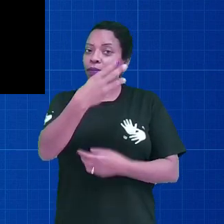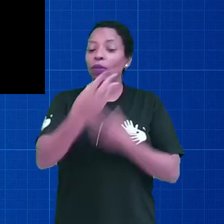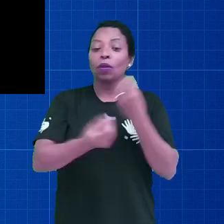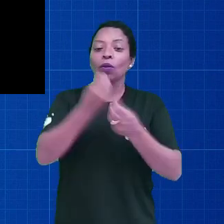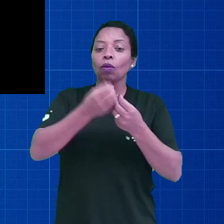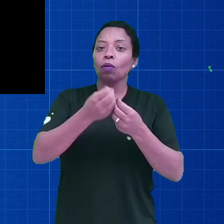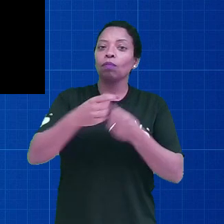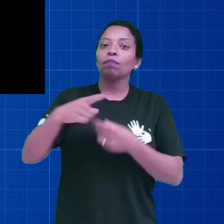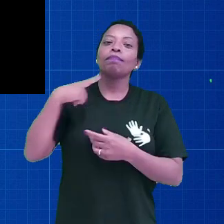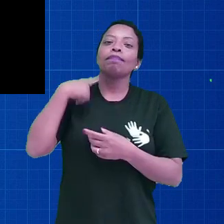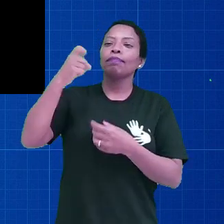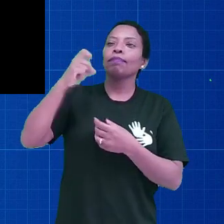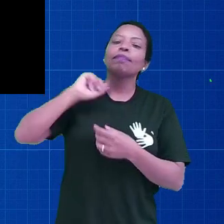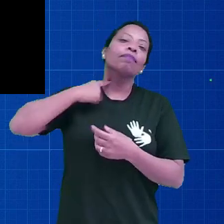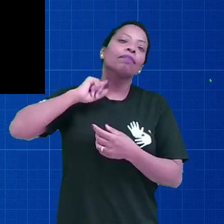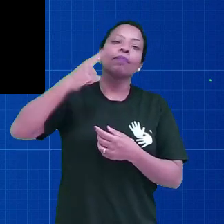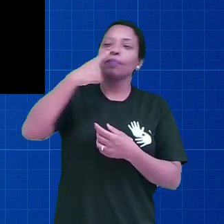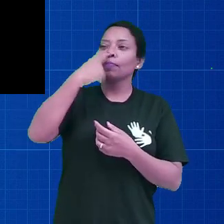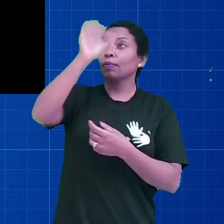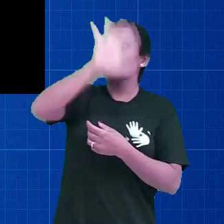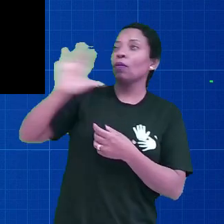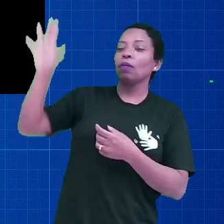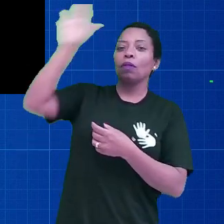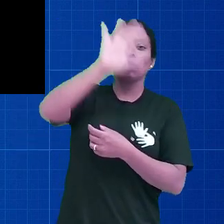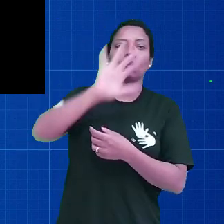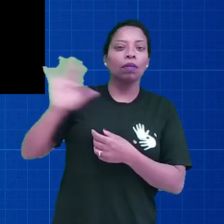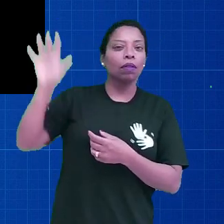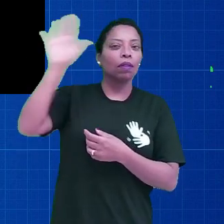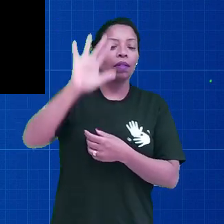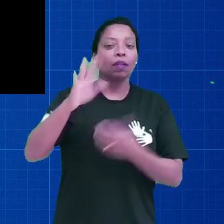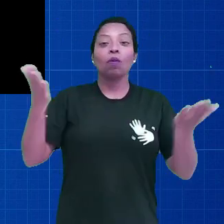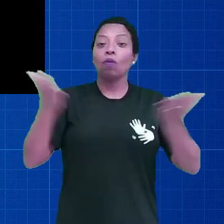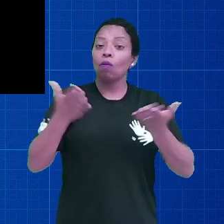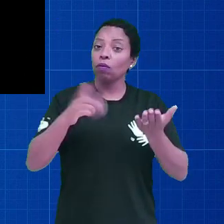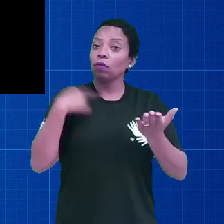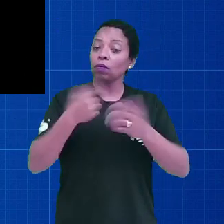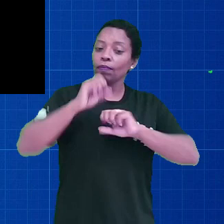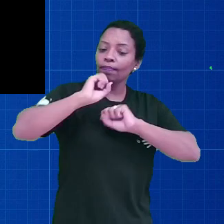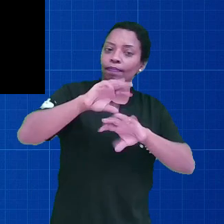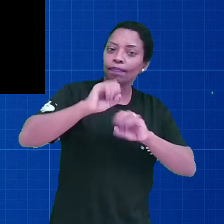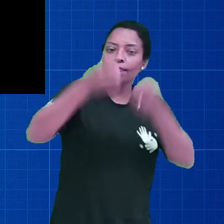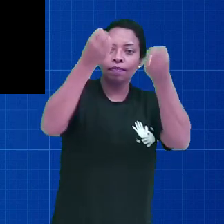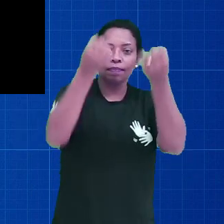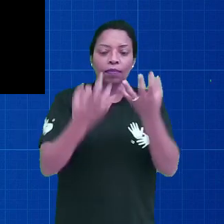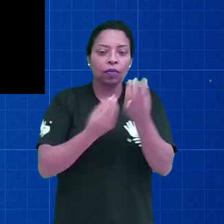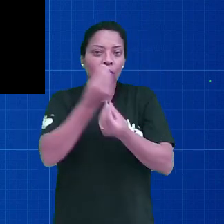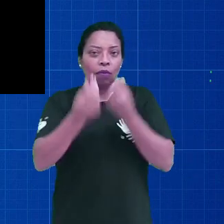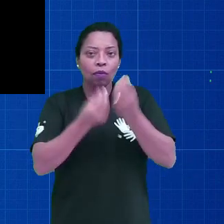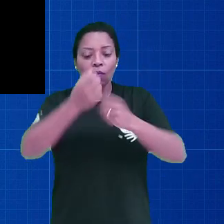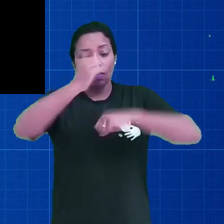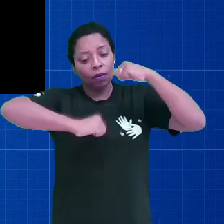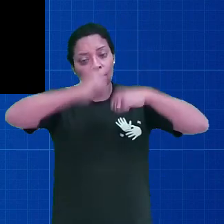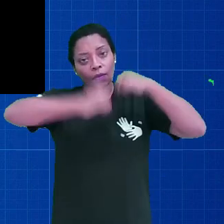humanas. E nós temos trabalhado muito a respeito disso, né, empresas como Tesla e